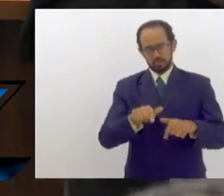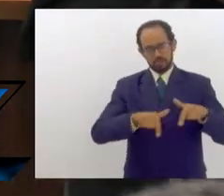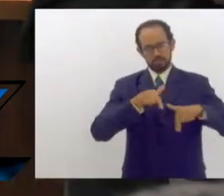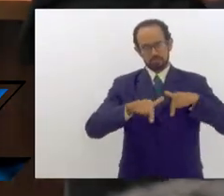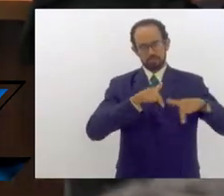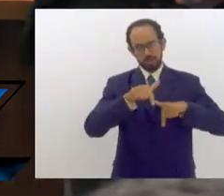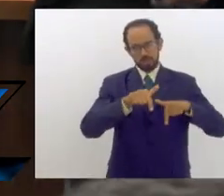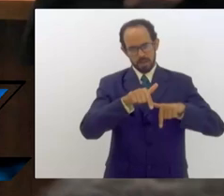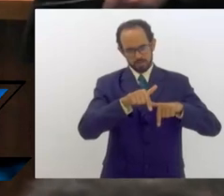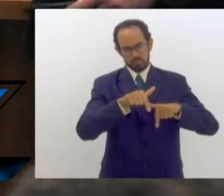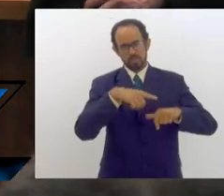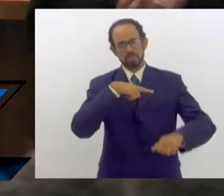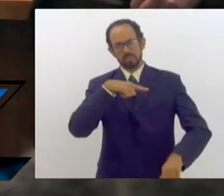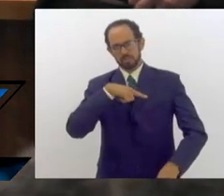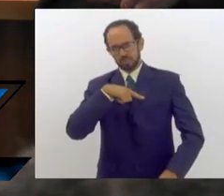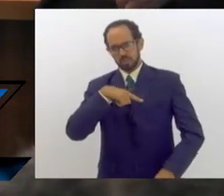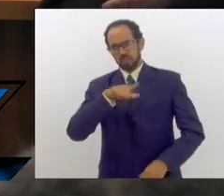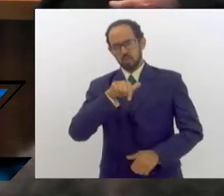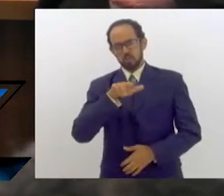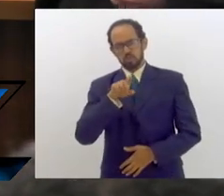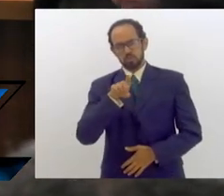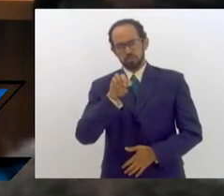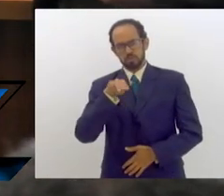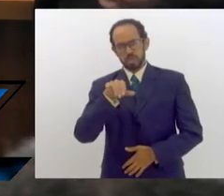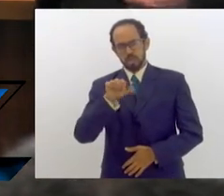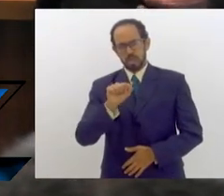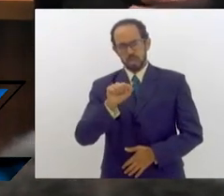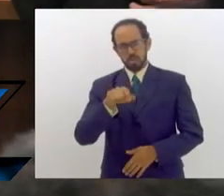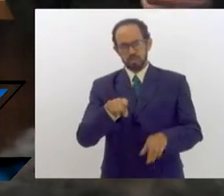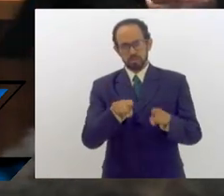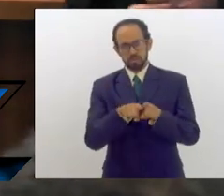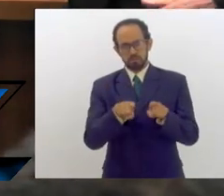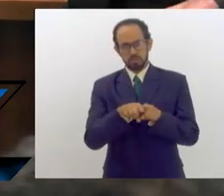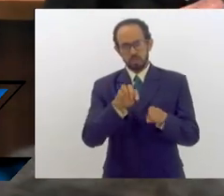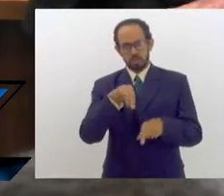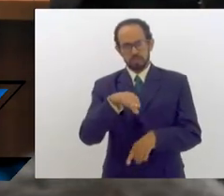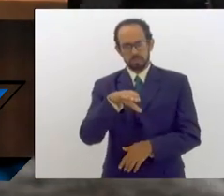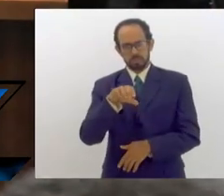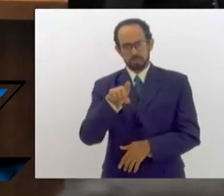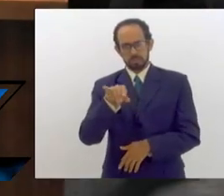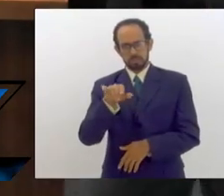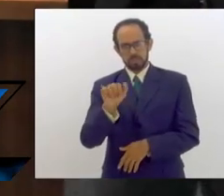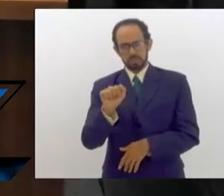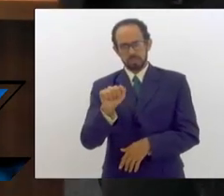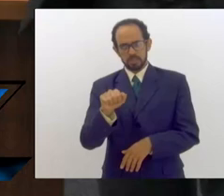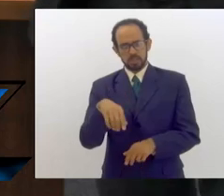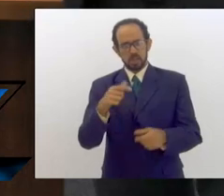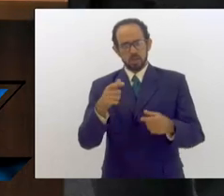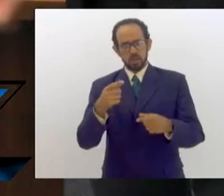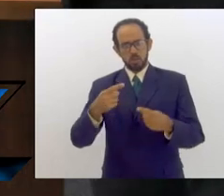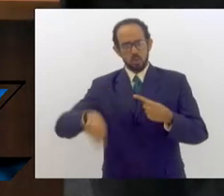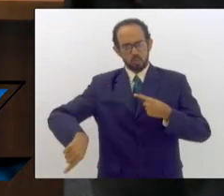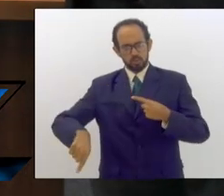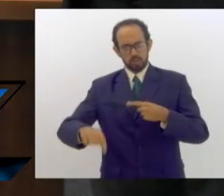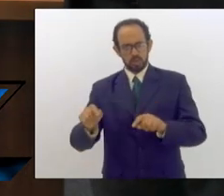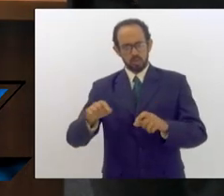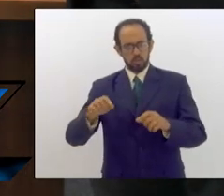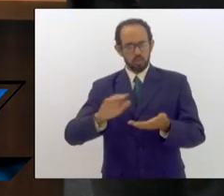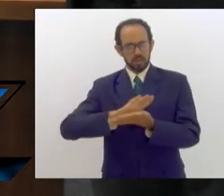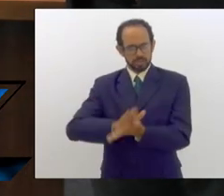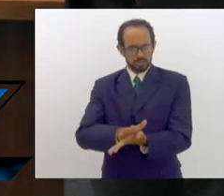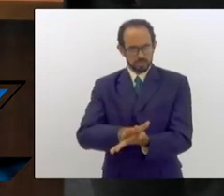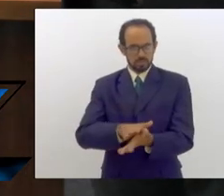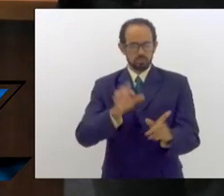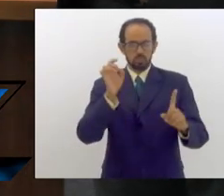um trabalho de Ludmila e Emicida contra o racismo quanto a lgbtfobia em defesa das